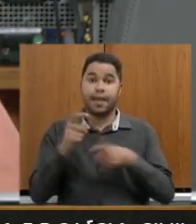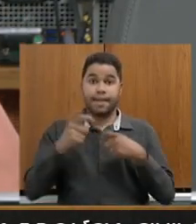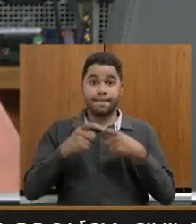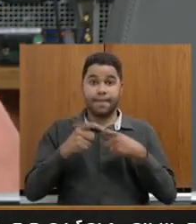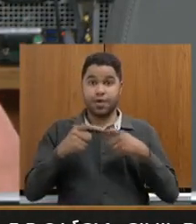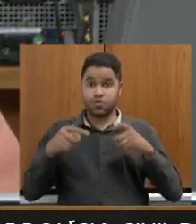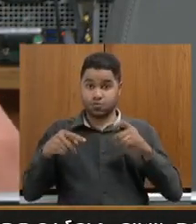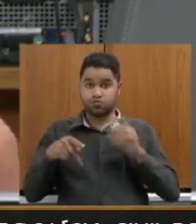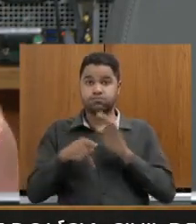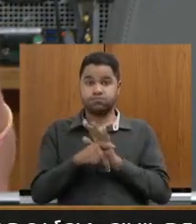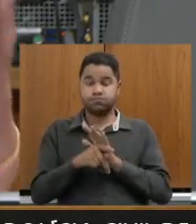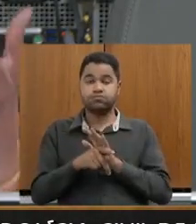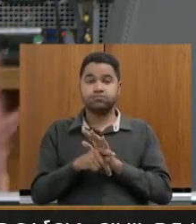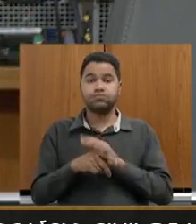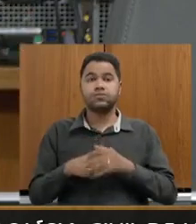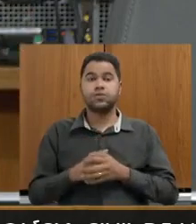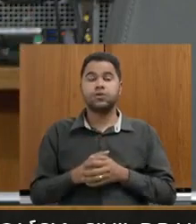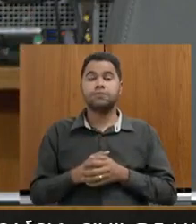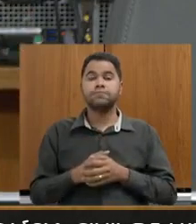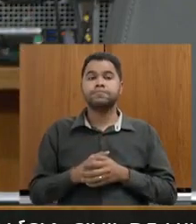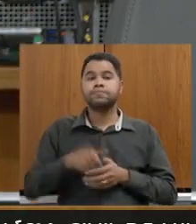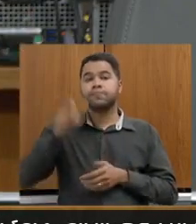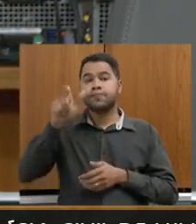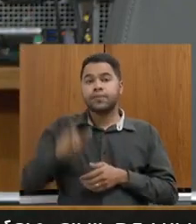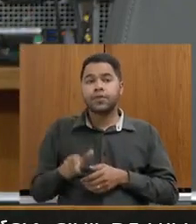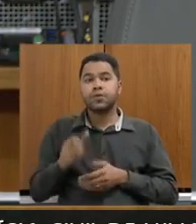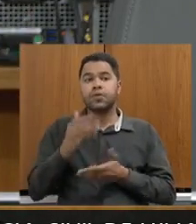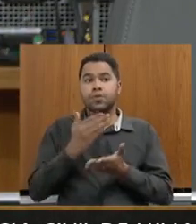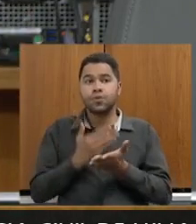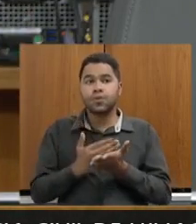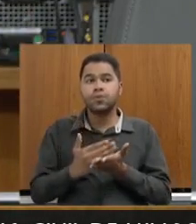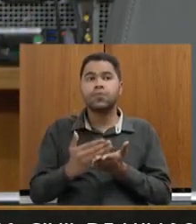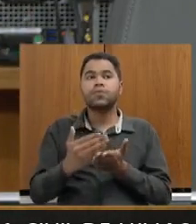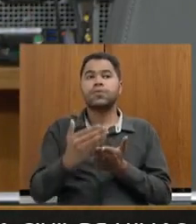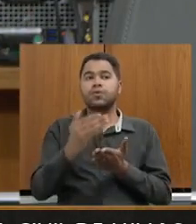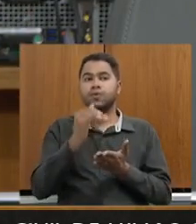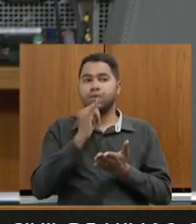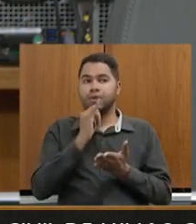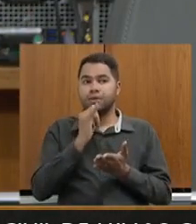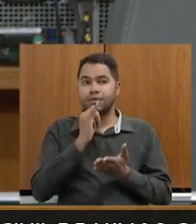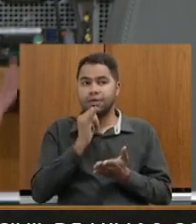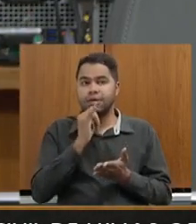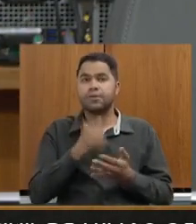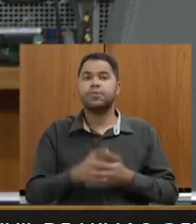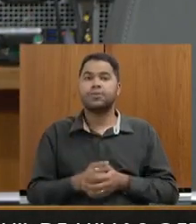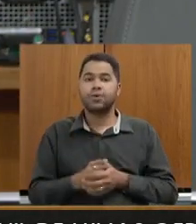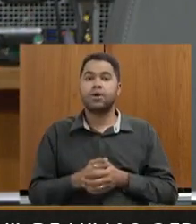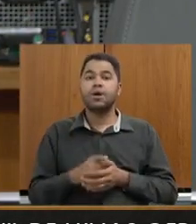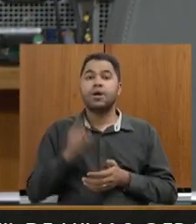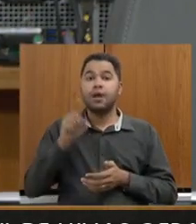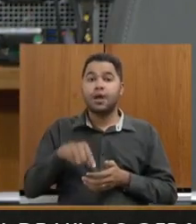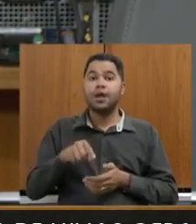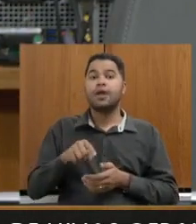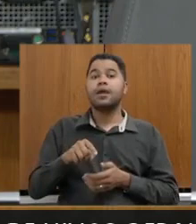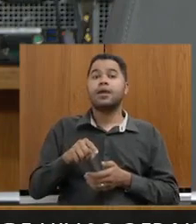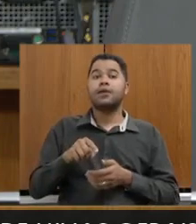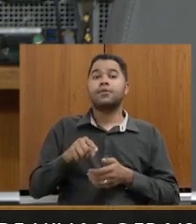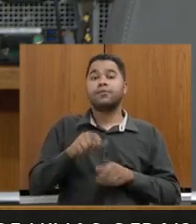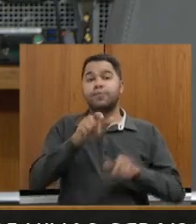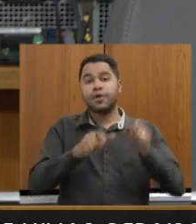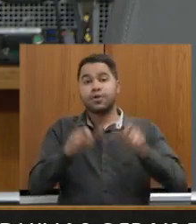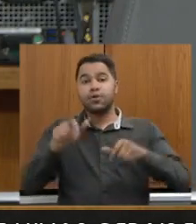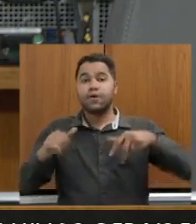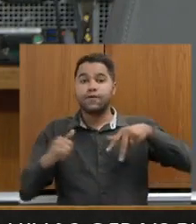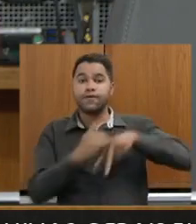médico Legista né que foi é uma das pessoas que implantou o pablos que é um protocolo de atendimento humanizado para